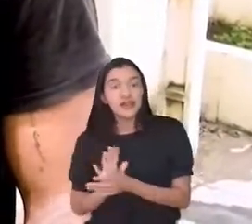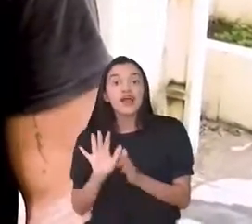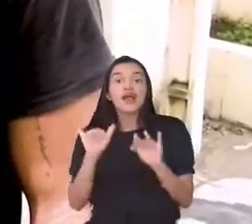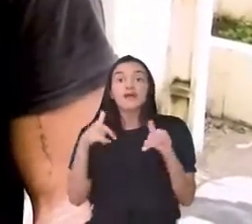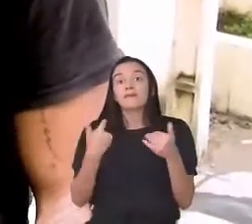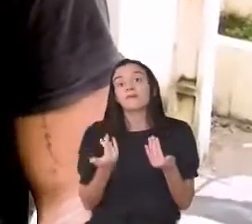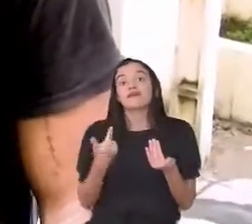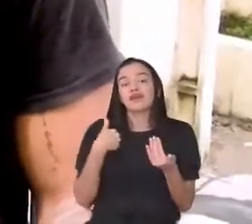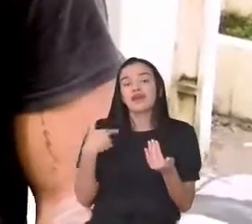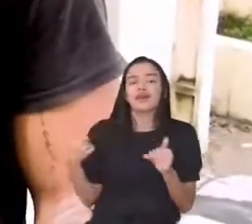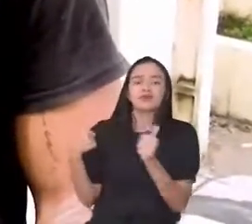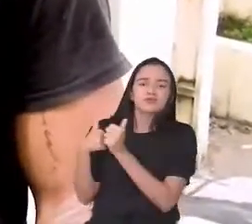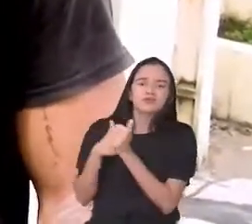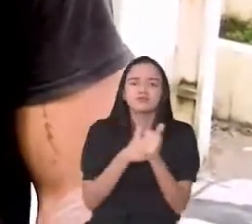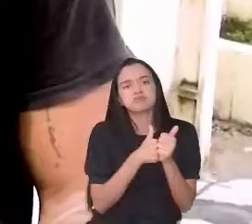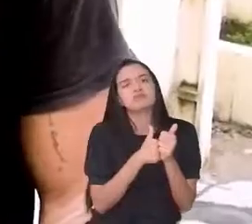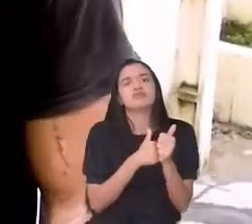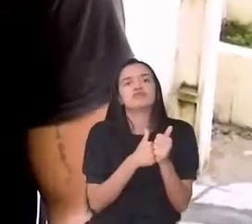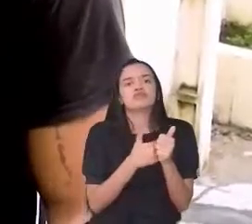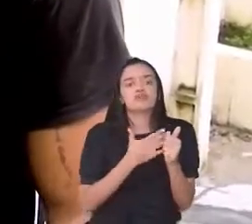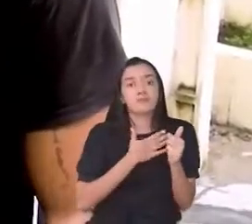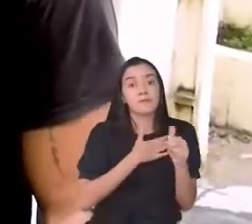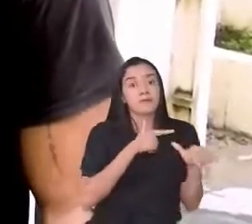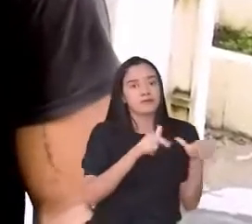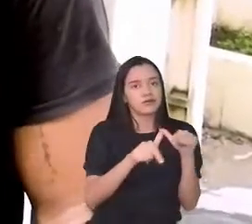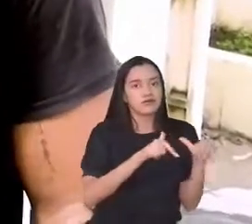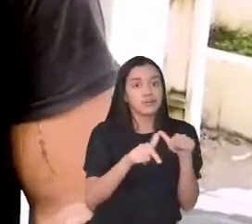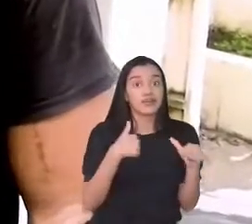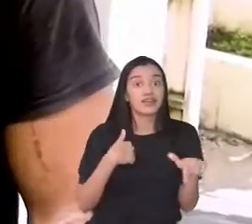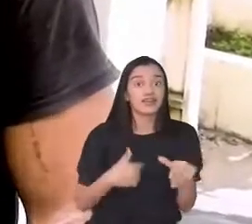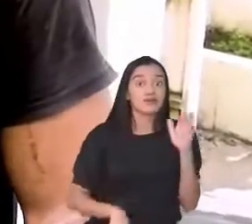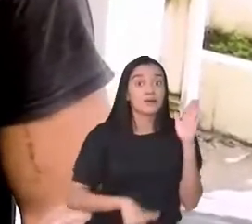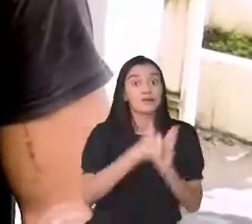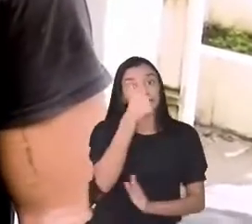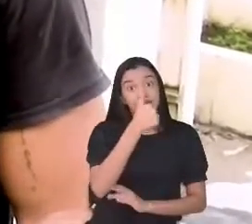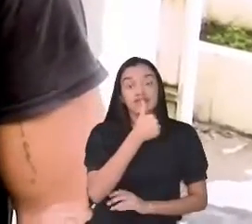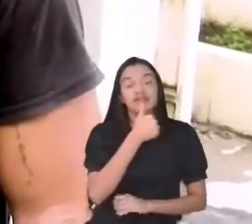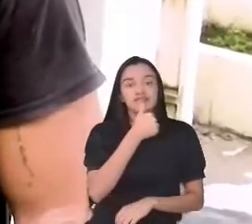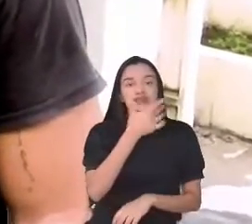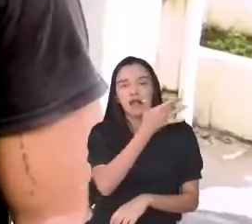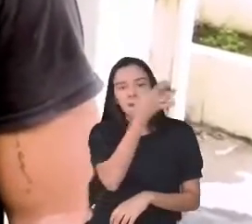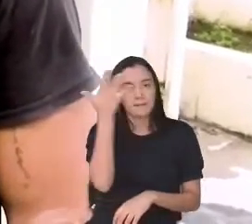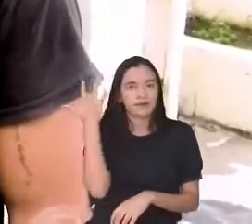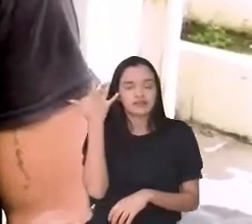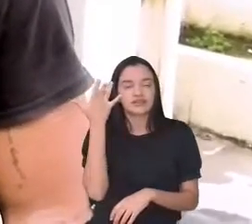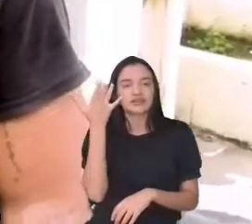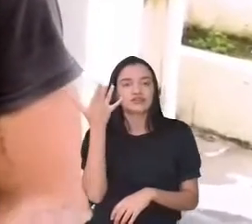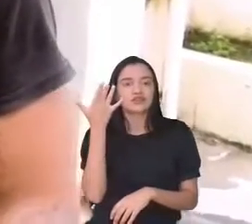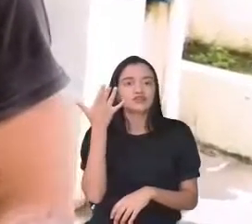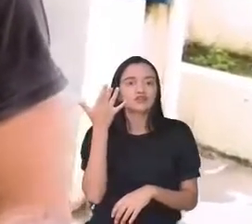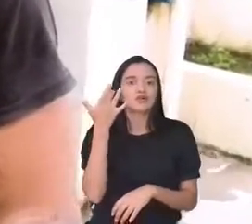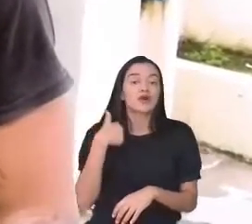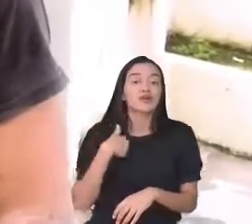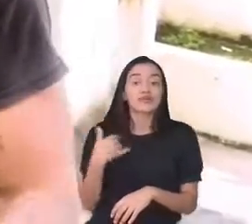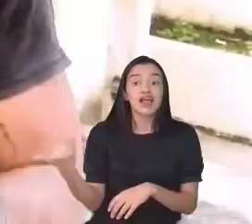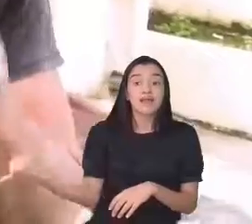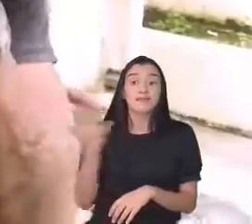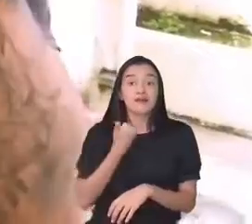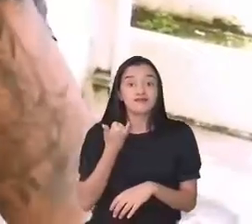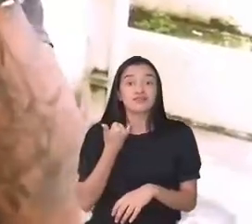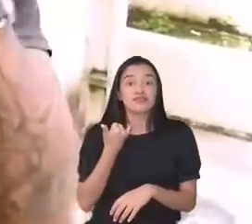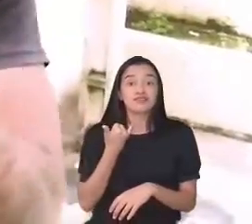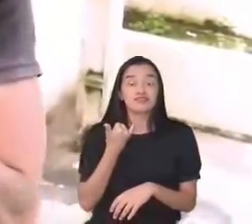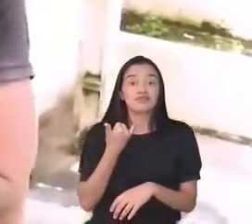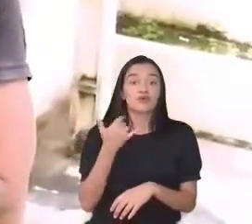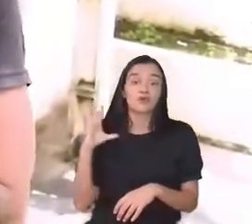que ela acompanhava o meu trabalho e eu fui a primeira pessoa a quem ela deu notícia da alta do Covid dela. Para você ter uma ideia, porque